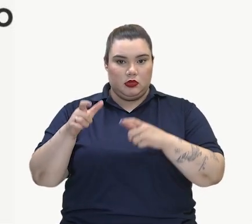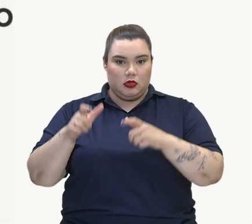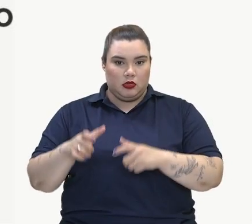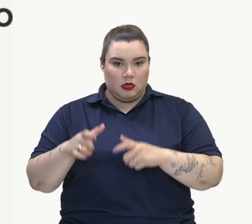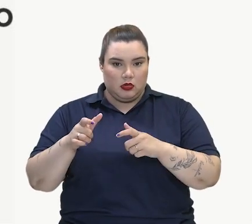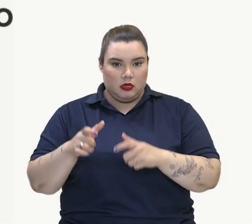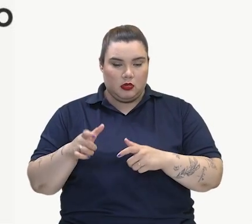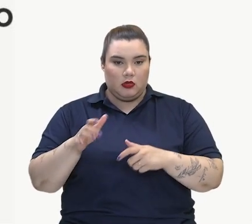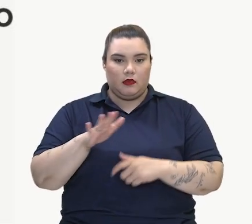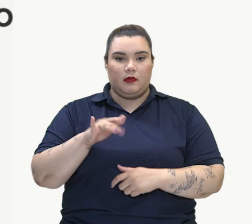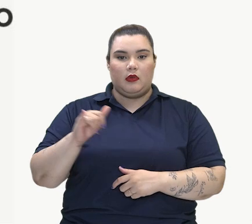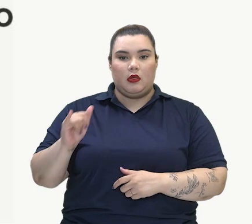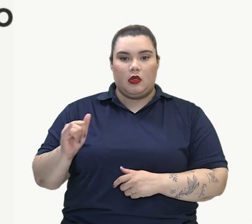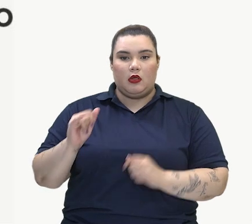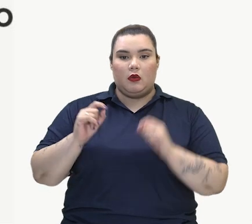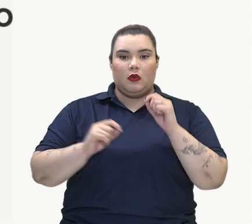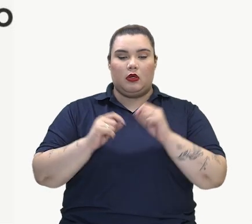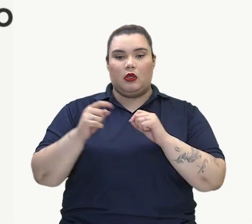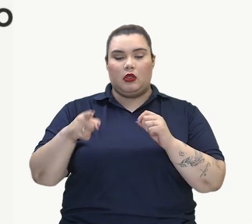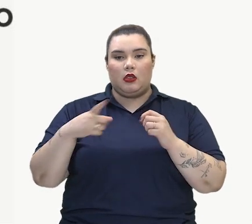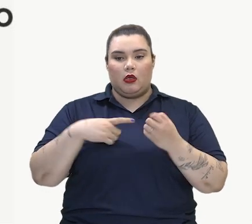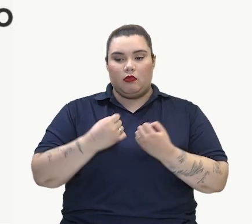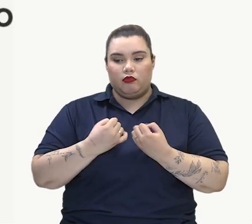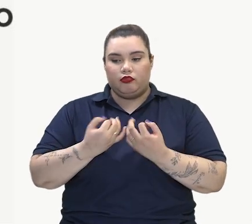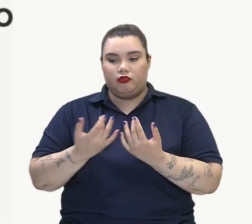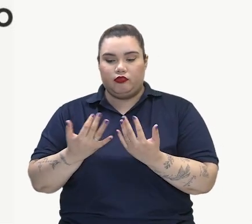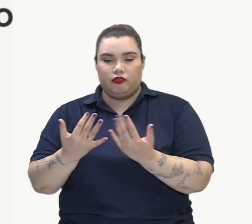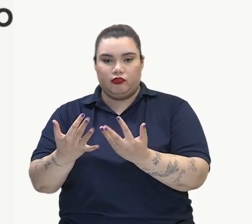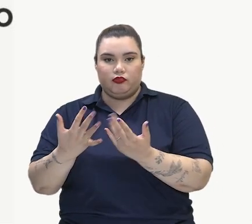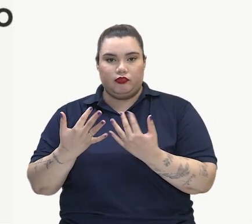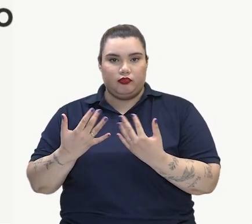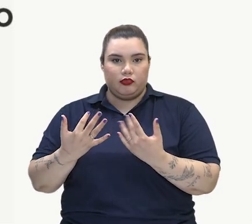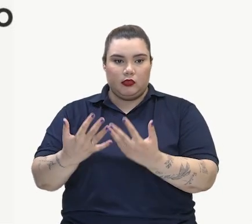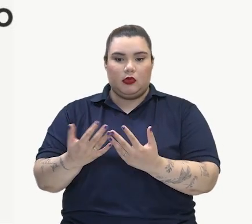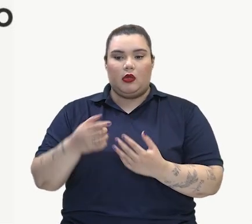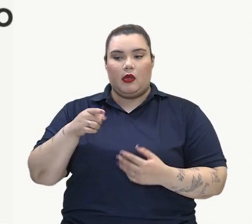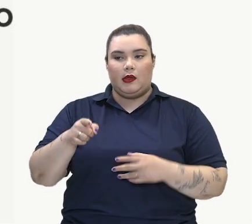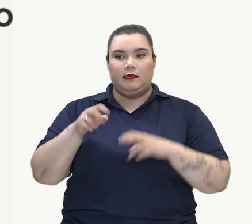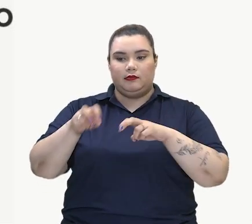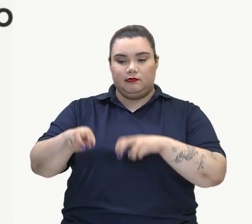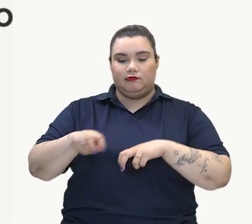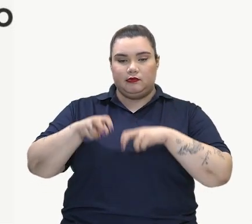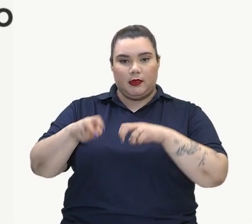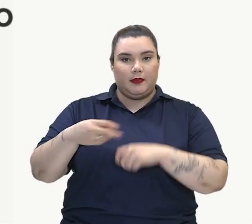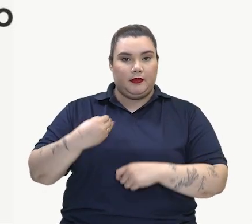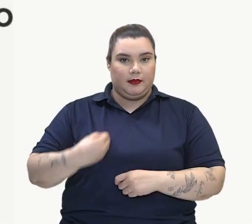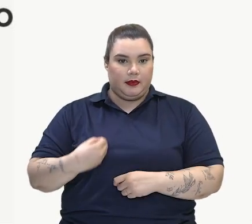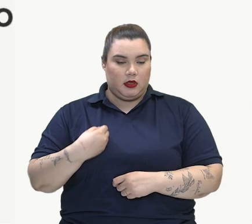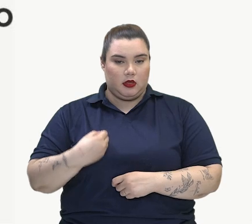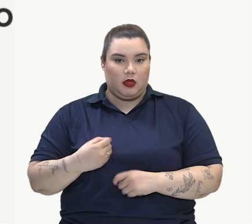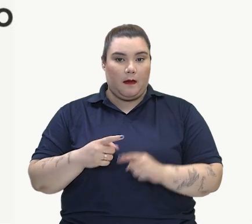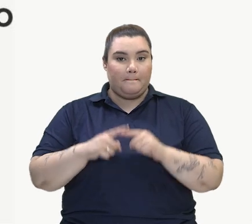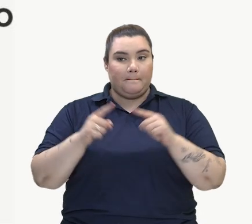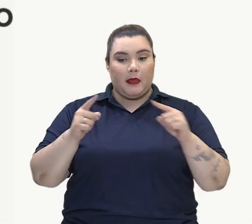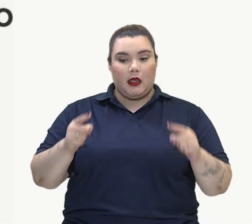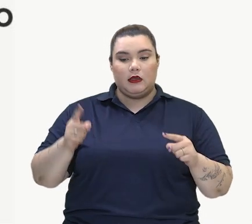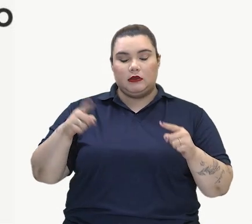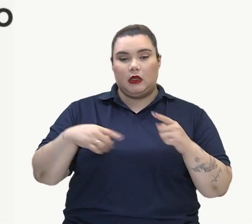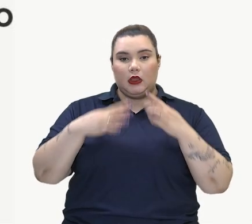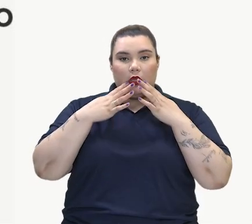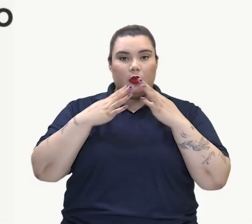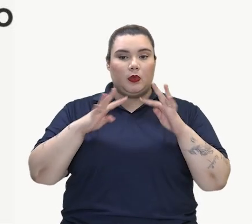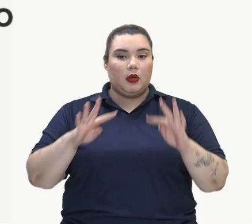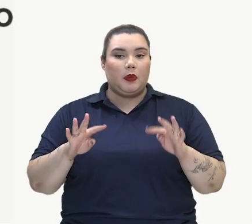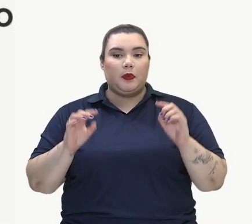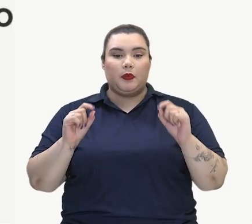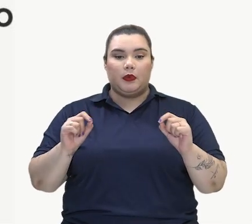vão realizar o plantio e vão subsistir a partir daquela alimentação. No entanto, é comum também que